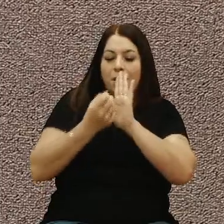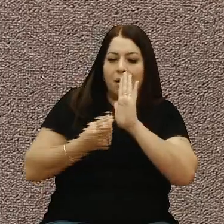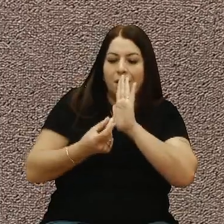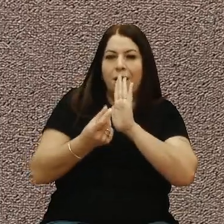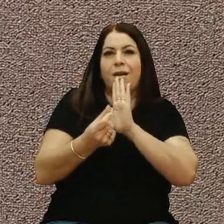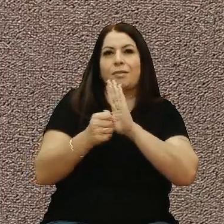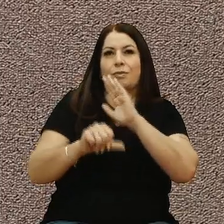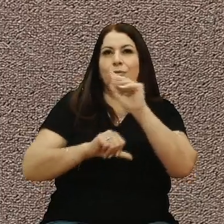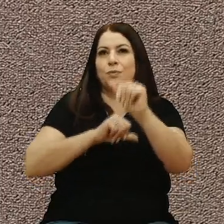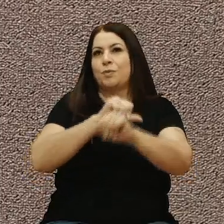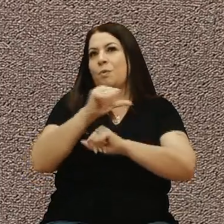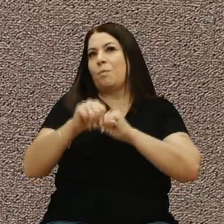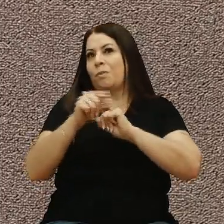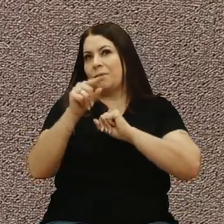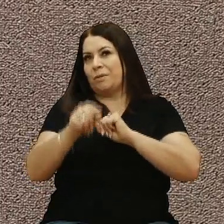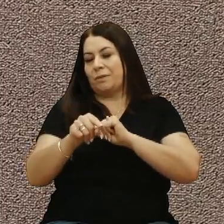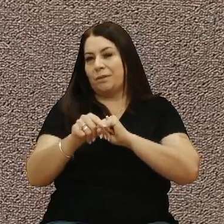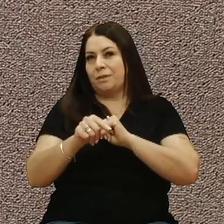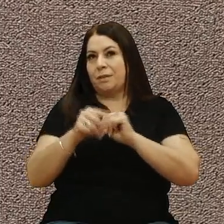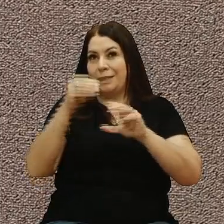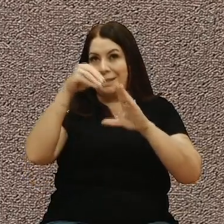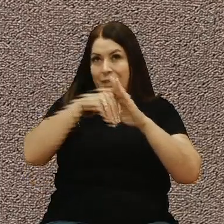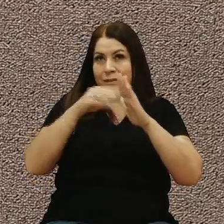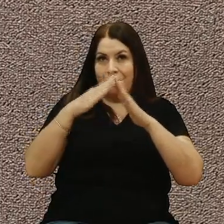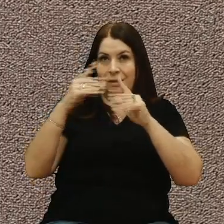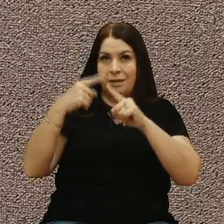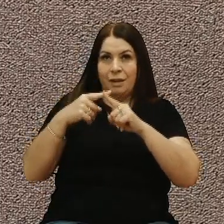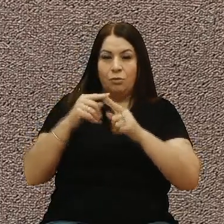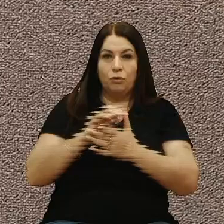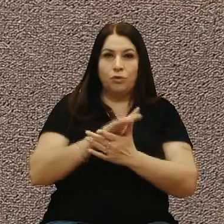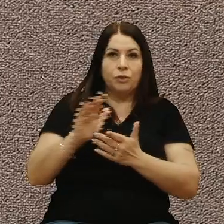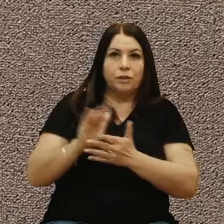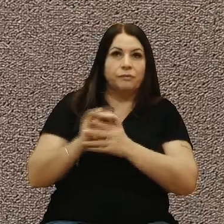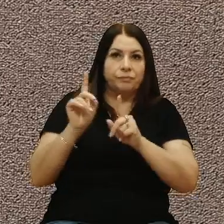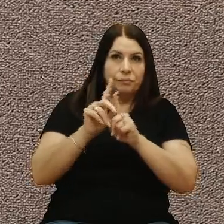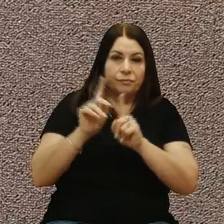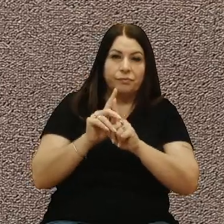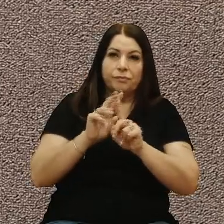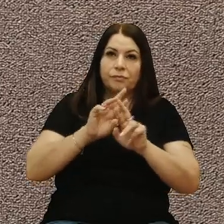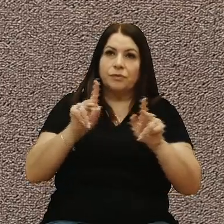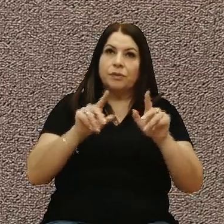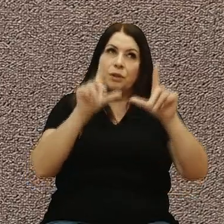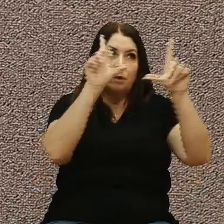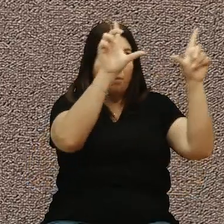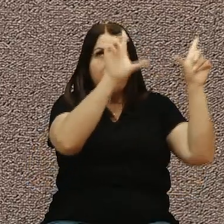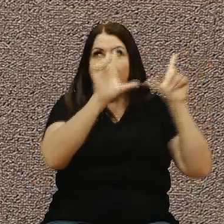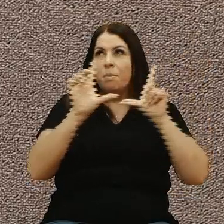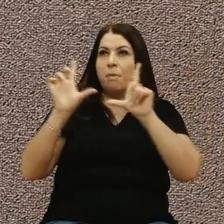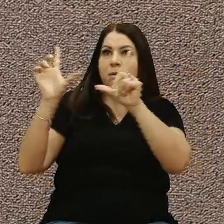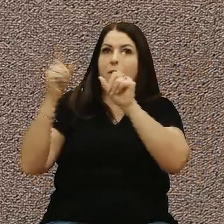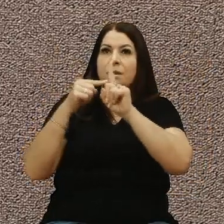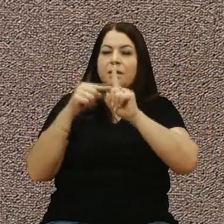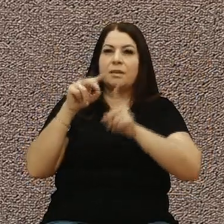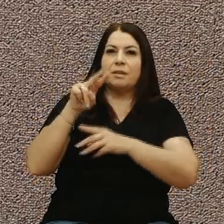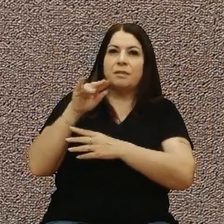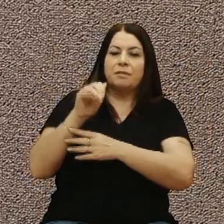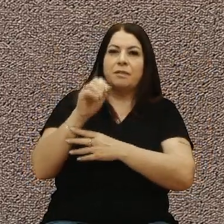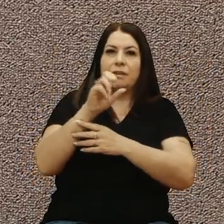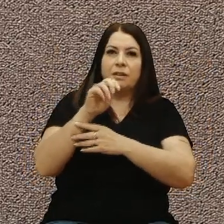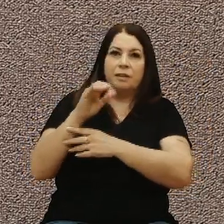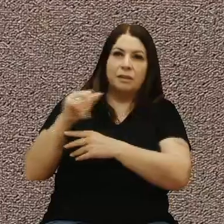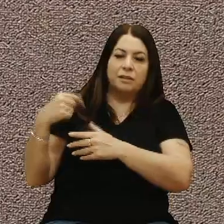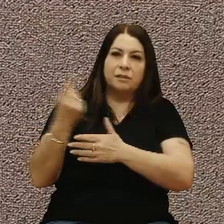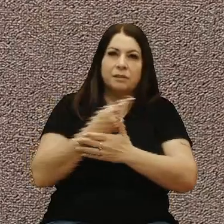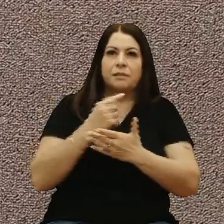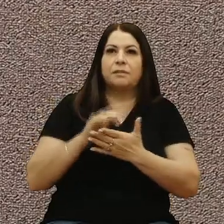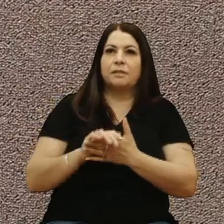transformou completamente o interior da igreja. Sua série de murais representando a Via Sacra,